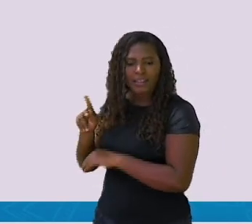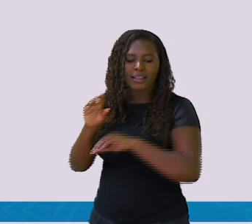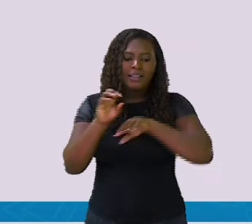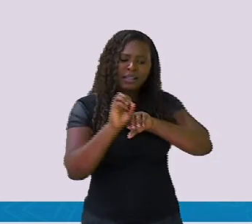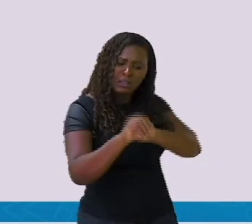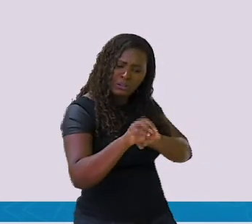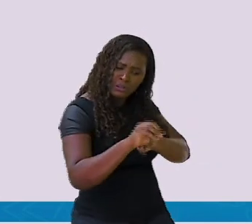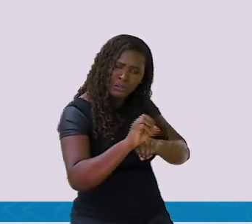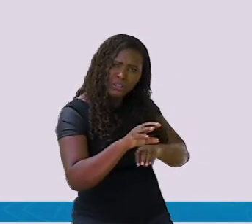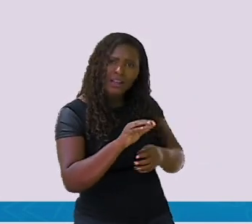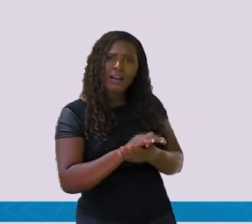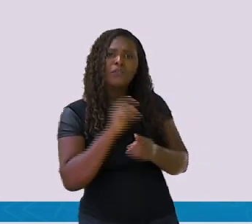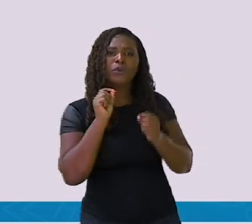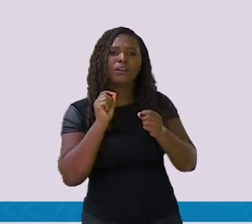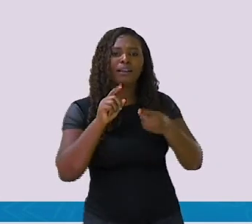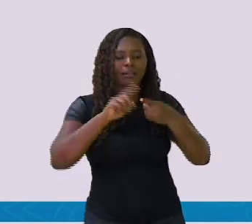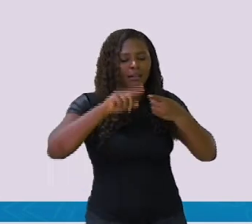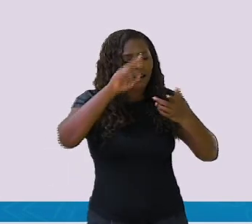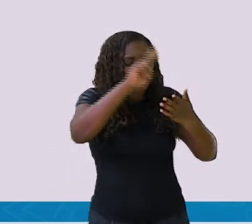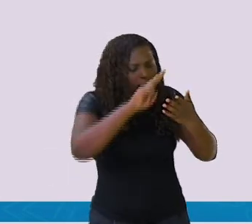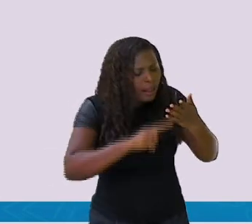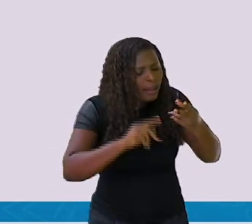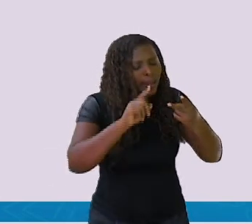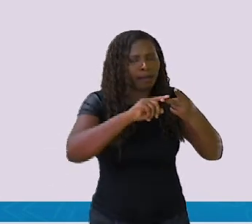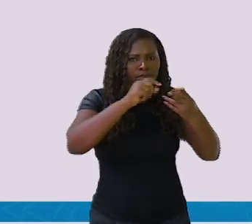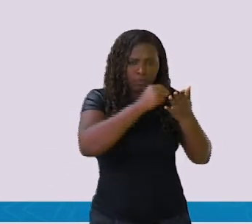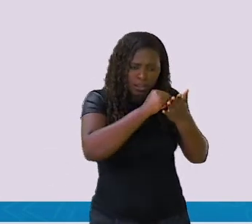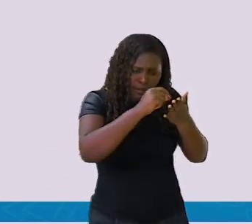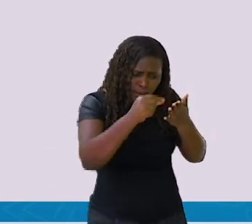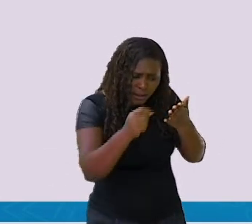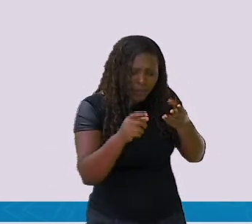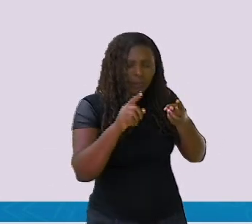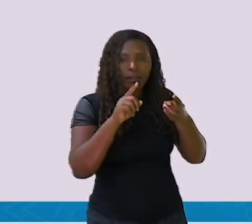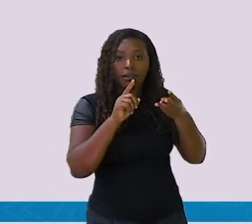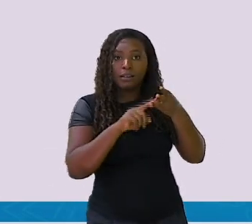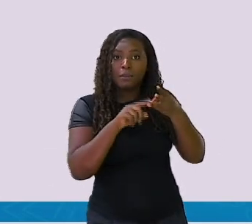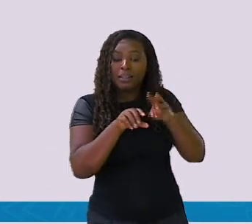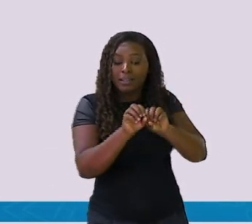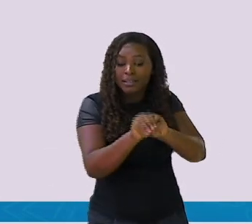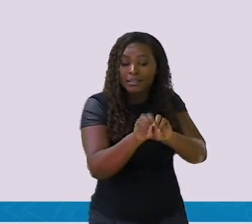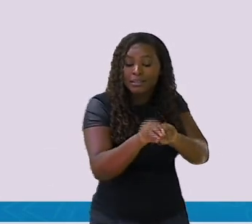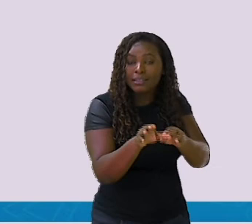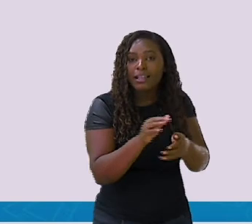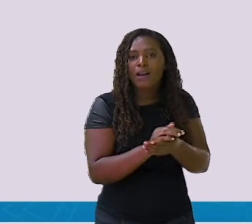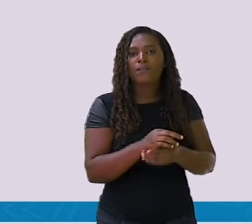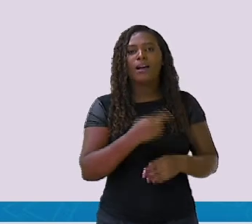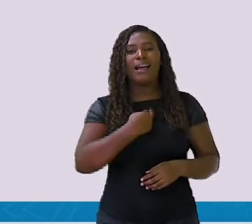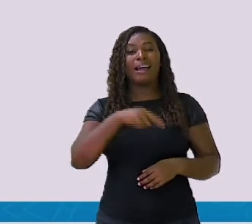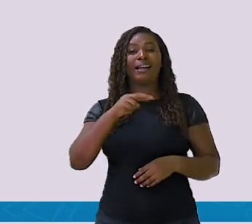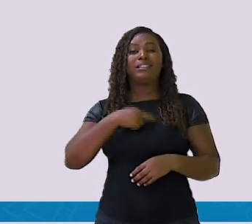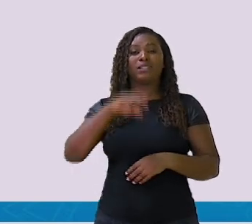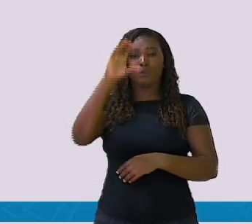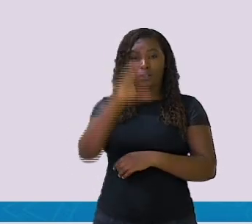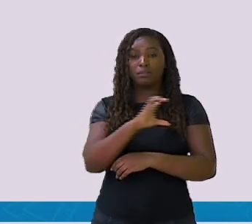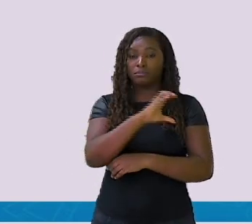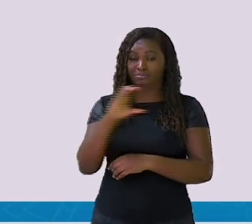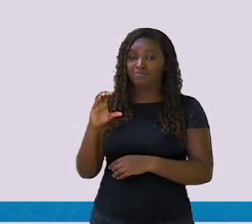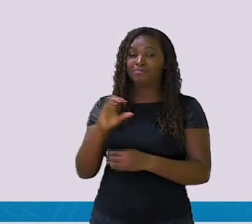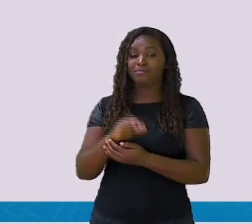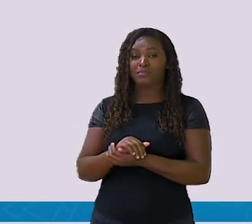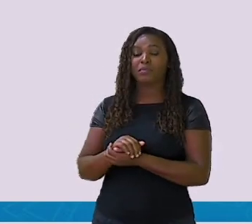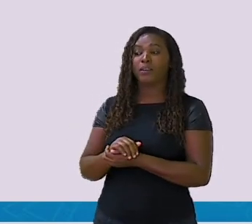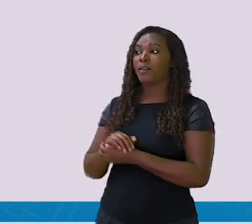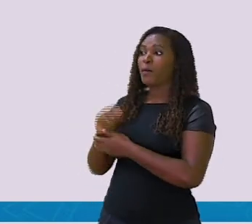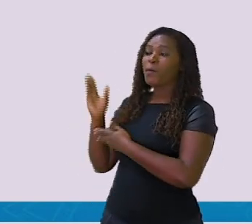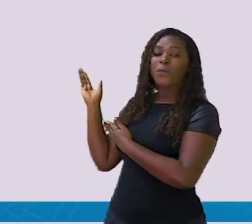história da evolução do Brasil, quando as escolas chegaram. Observe a imagem, Era uma escola um pouco informal, não tinha